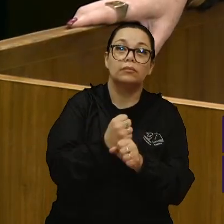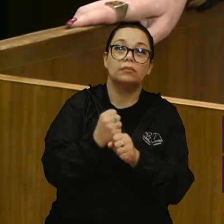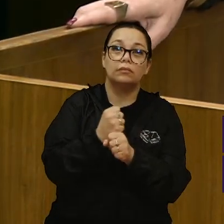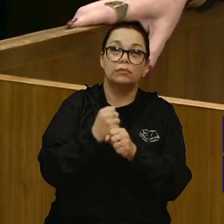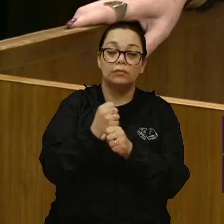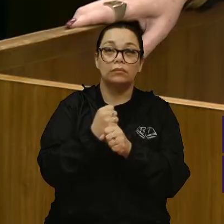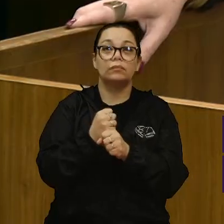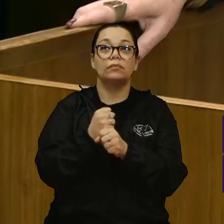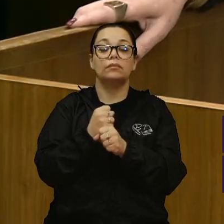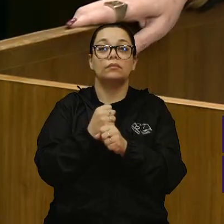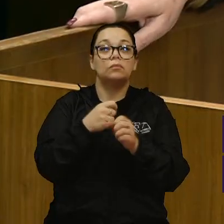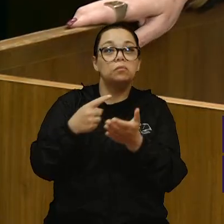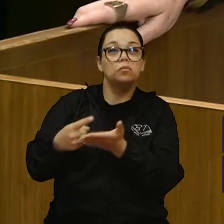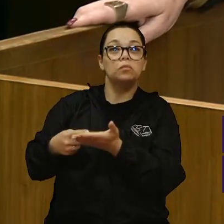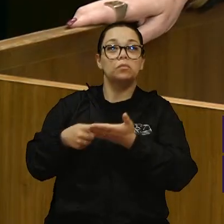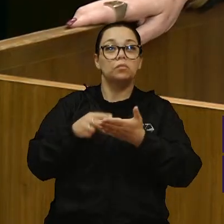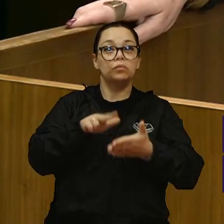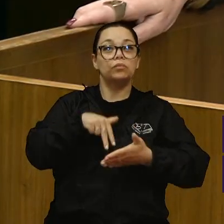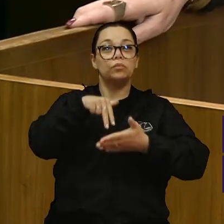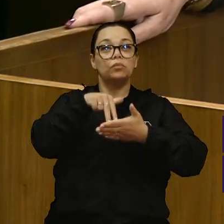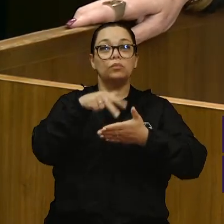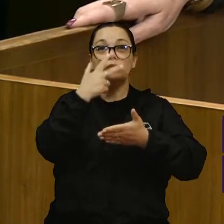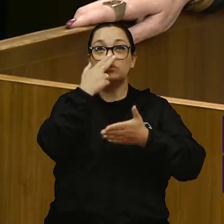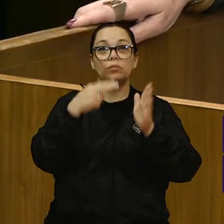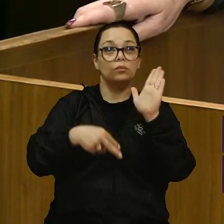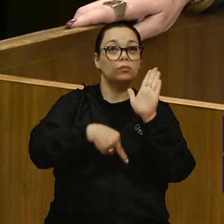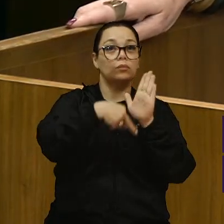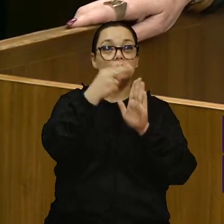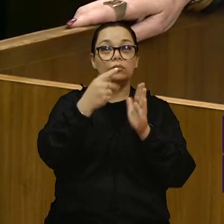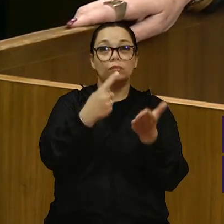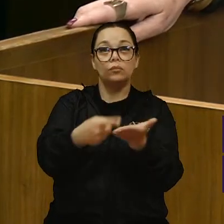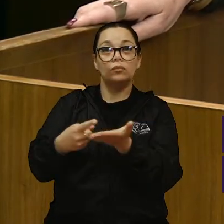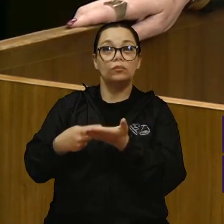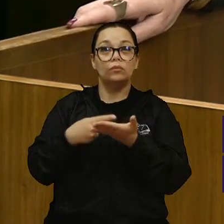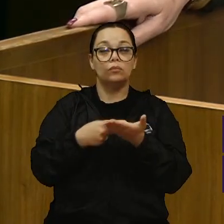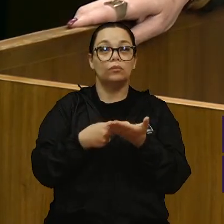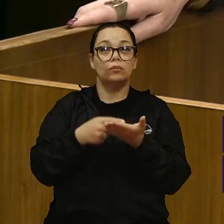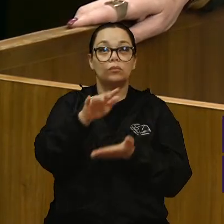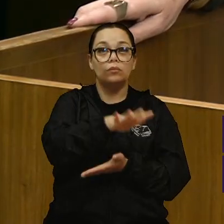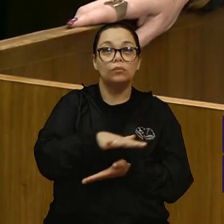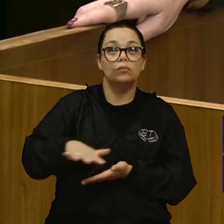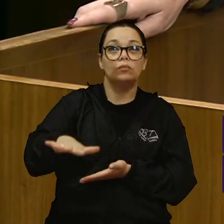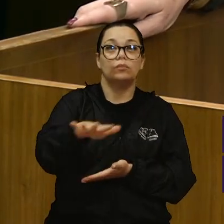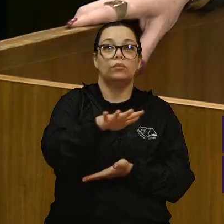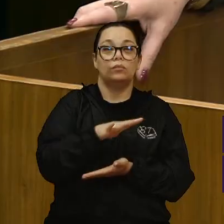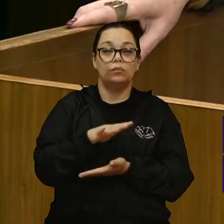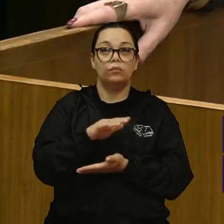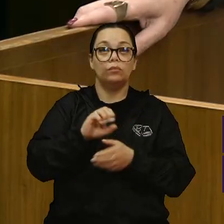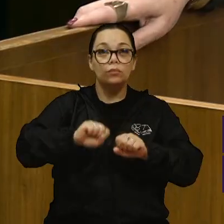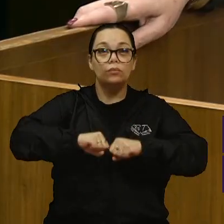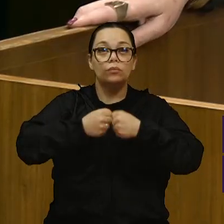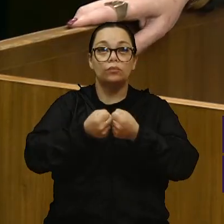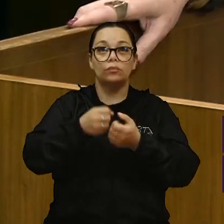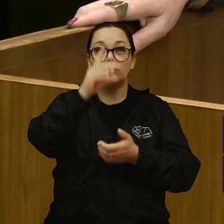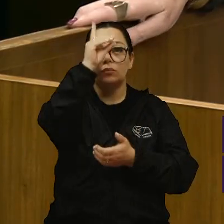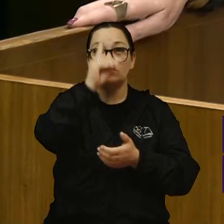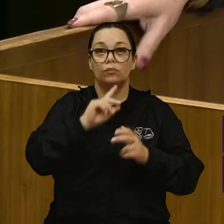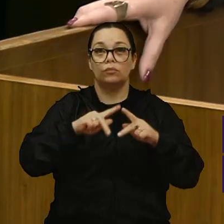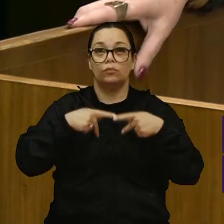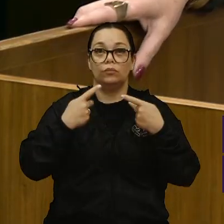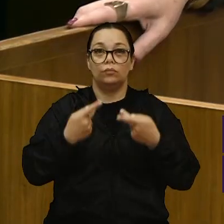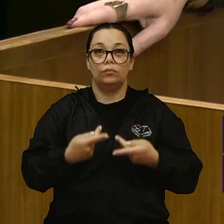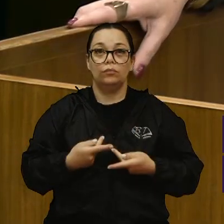Ana consolidou-se como uma das vozes mais comprometidas da nossa região na defesa dos direitos